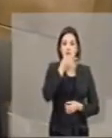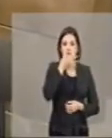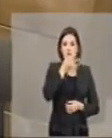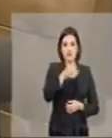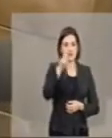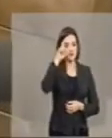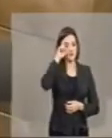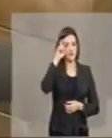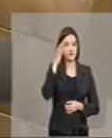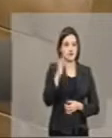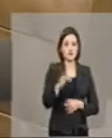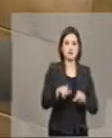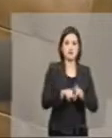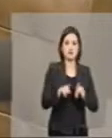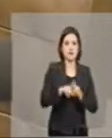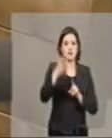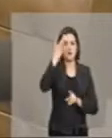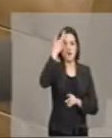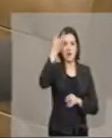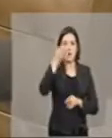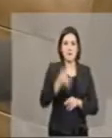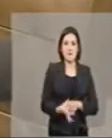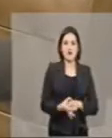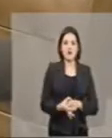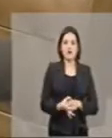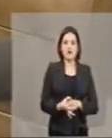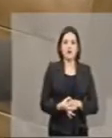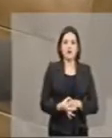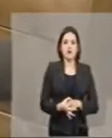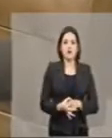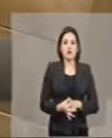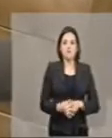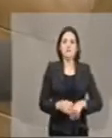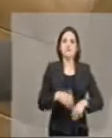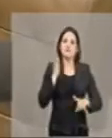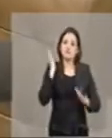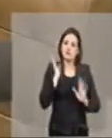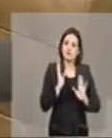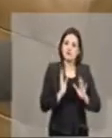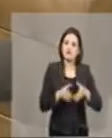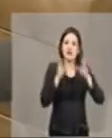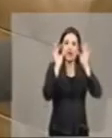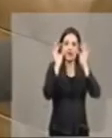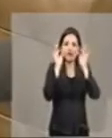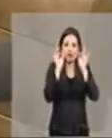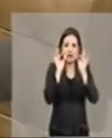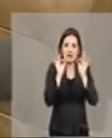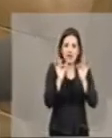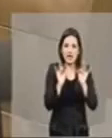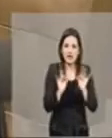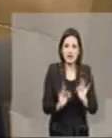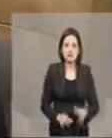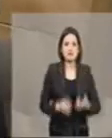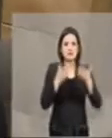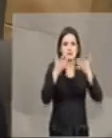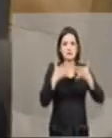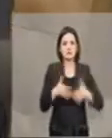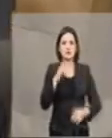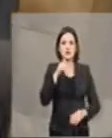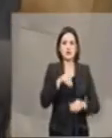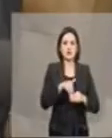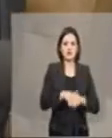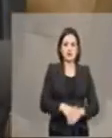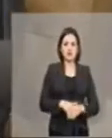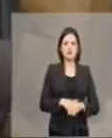a sua compreensão sobre os fatos exaustivamente detalhados em seu primoroso voto e